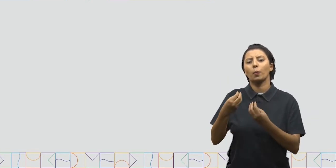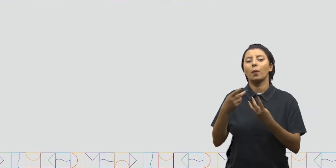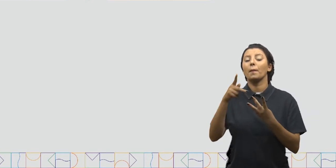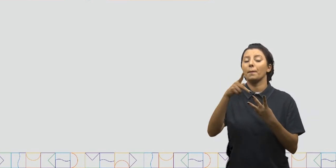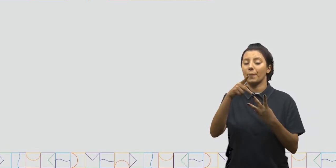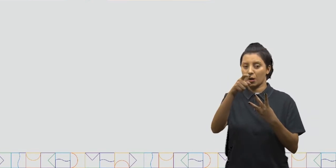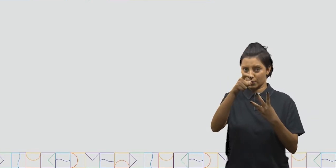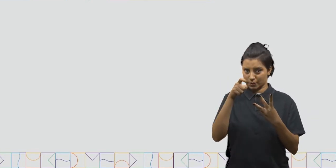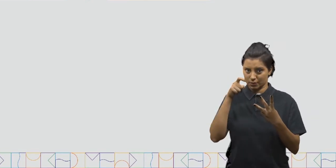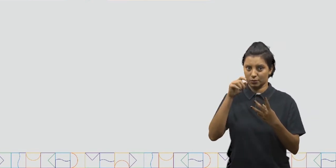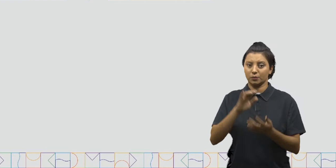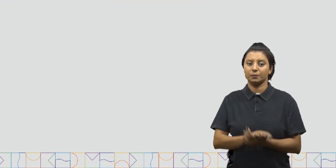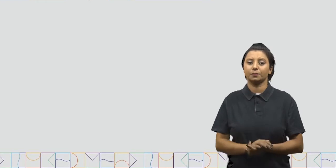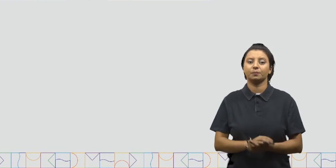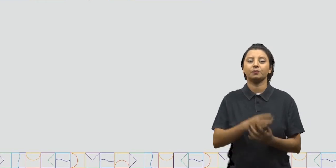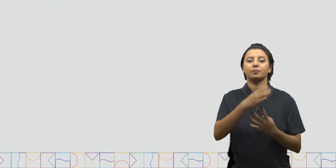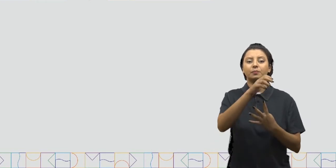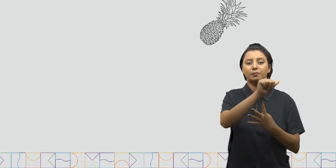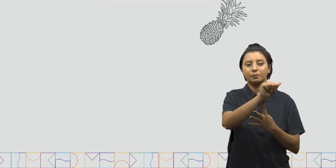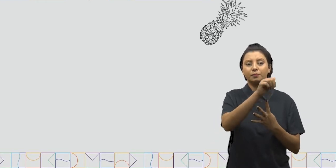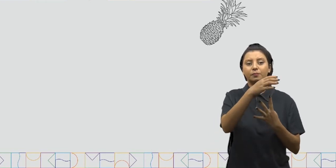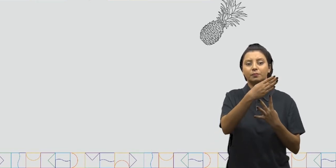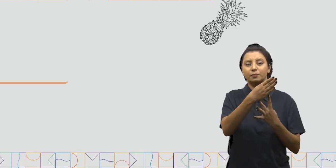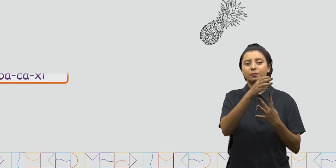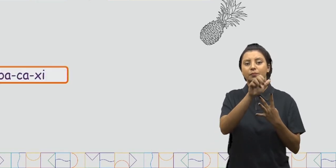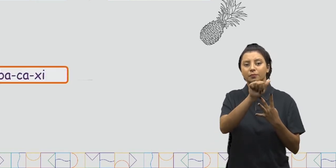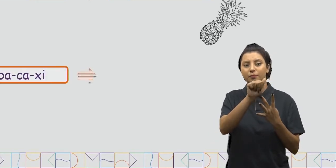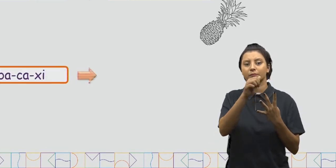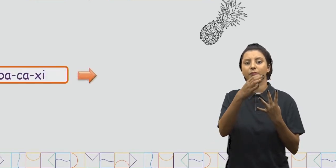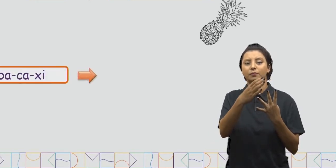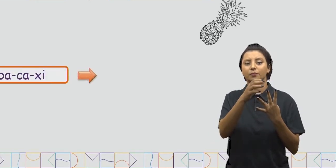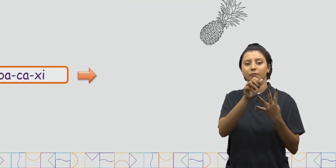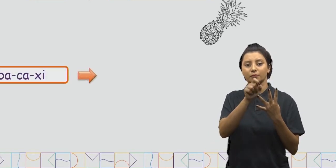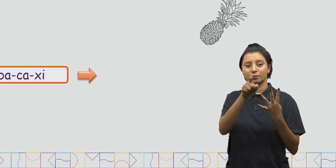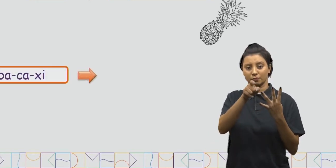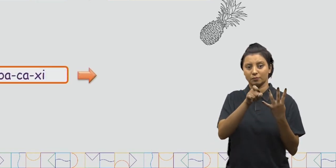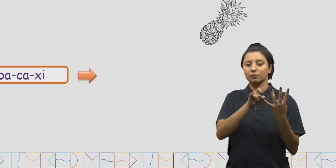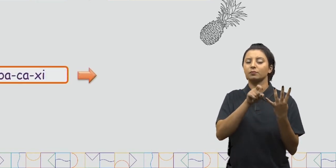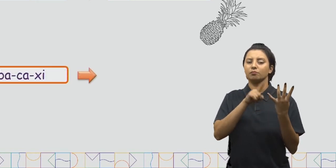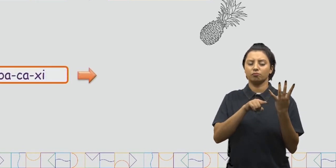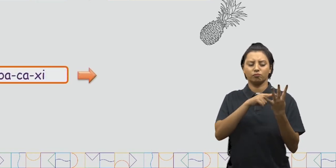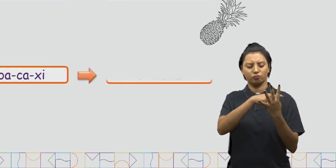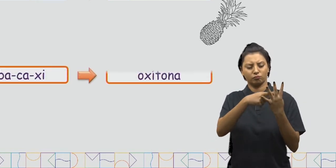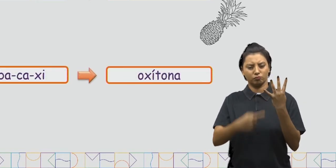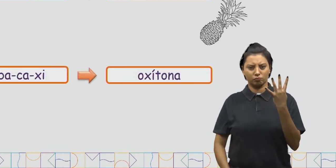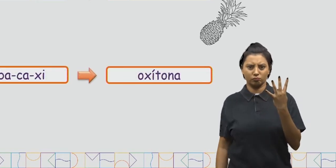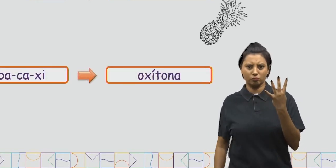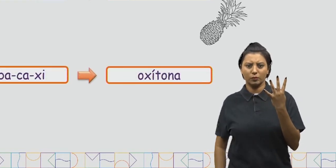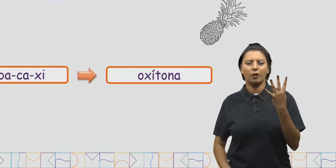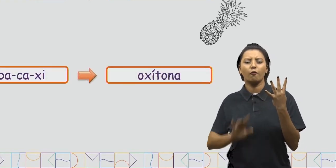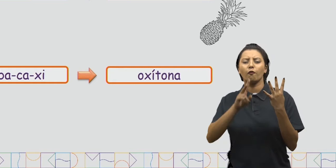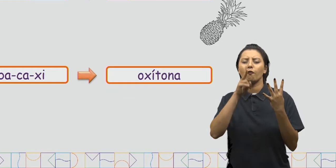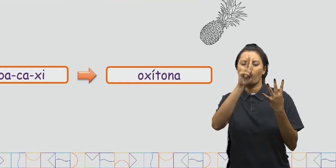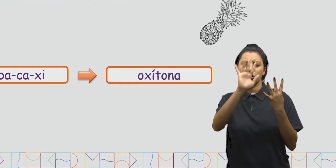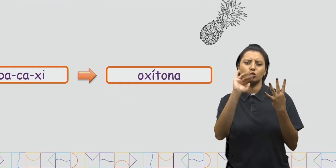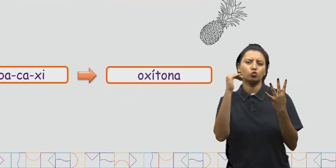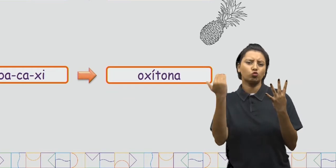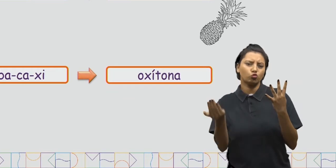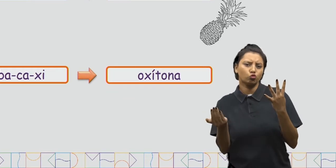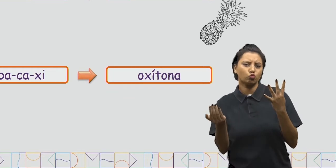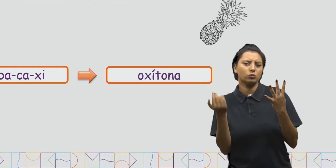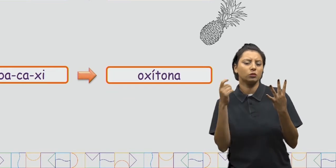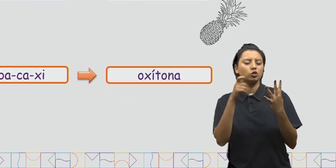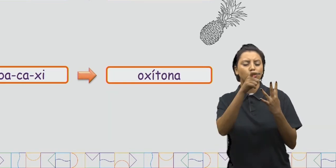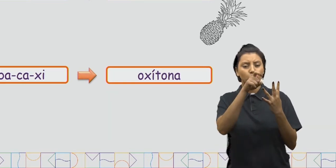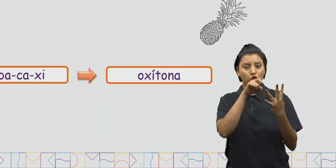como paroxítona. A palavra abacaxi possui 4 sílabas e a sua sílaba tônica é a